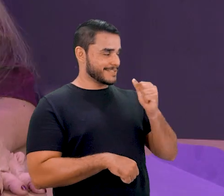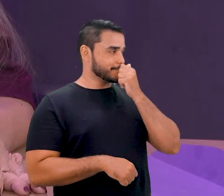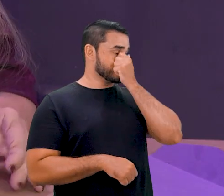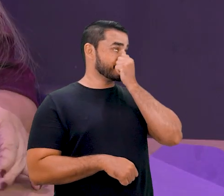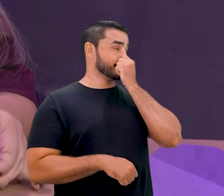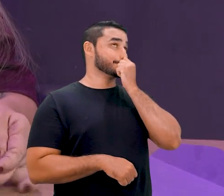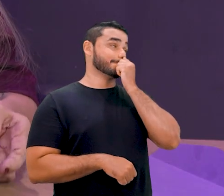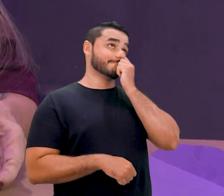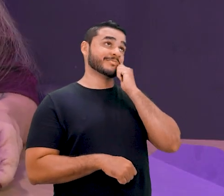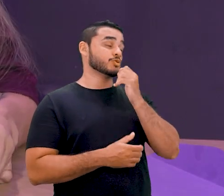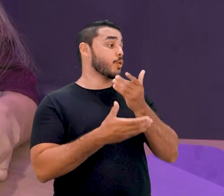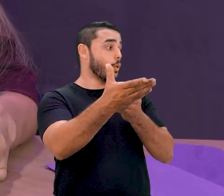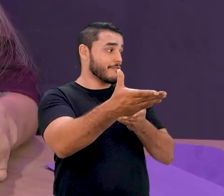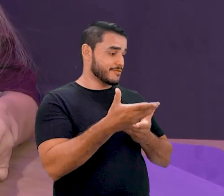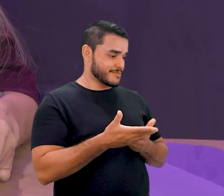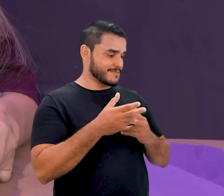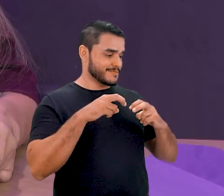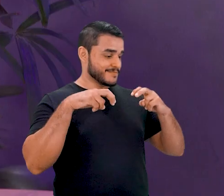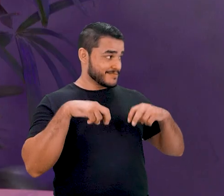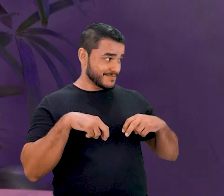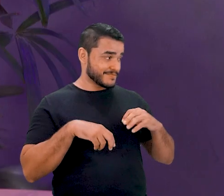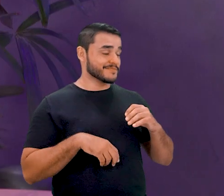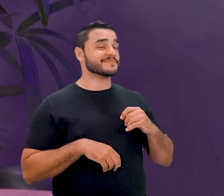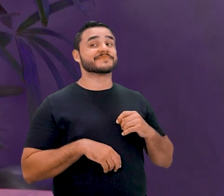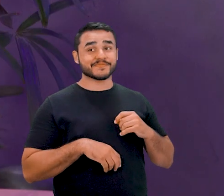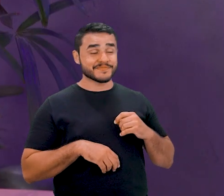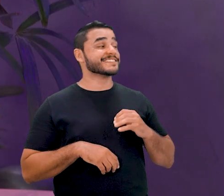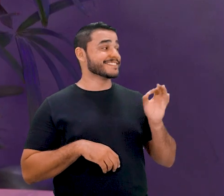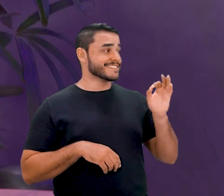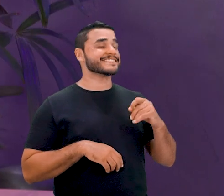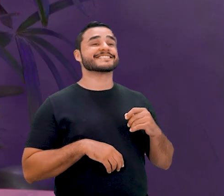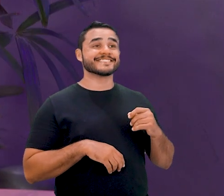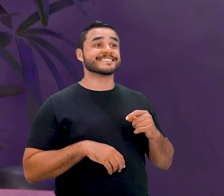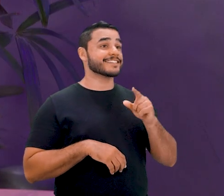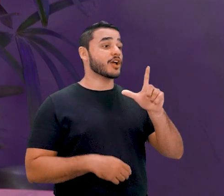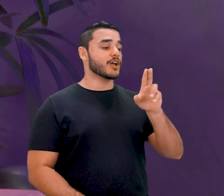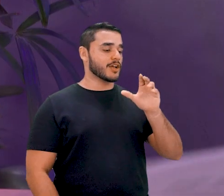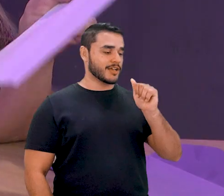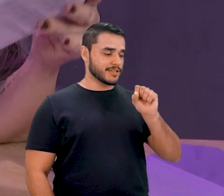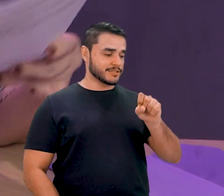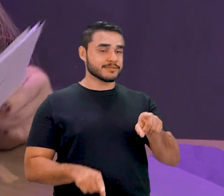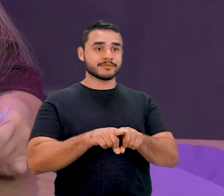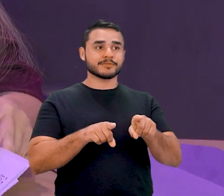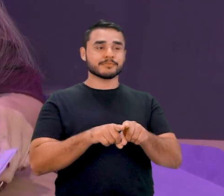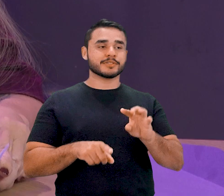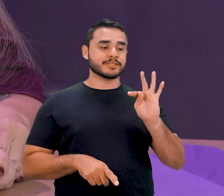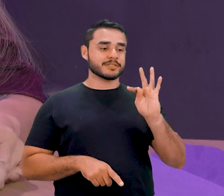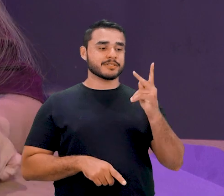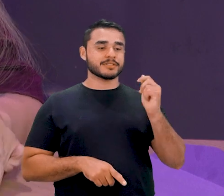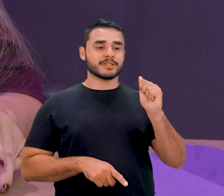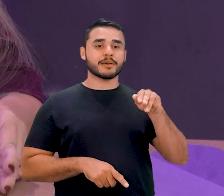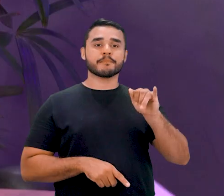Mas, além do Lucas... tá vendo, né, Lucas? Foi dito. Acho que a Tamile, que tá fazendo um trabalho muito legal